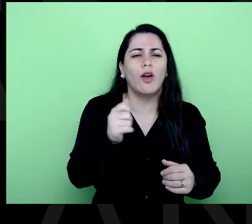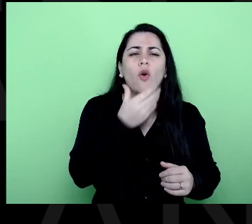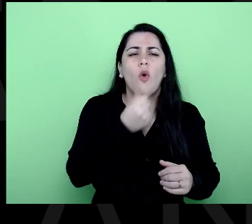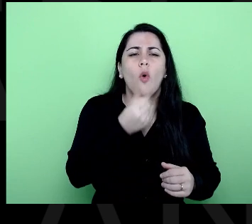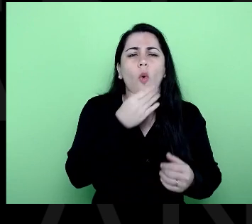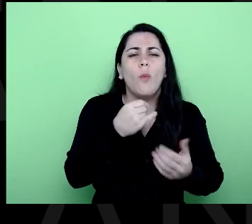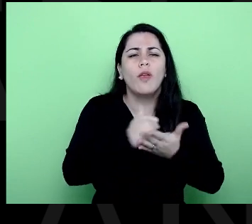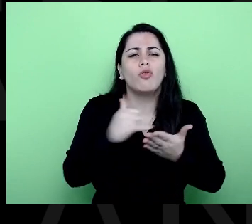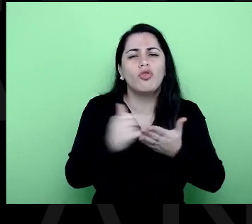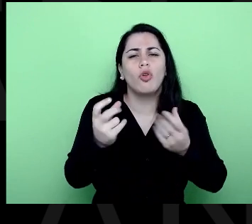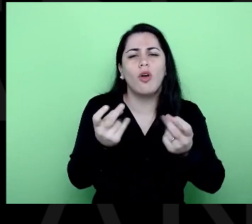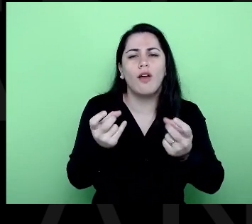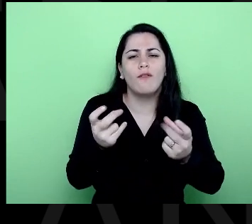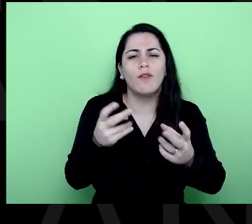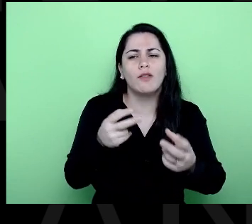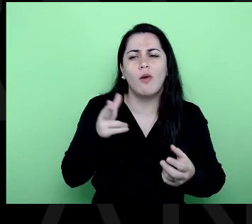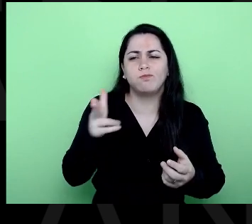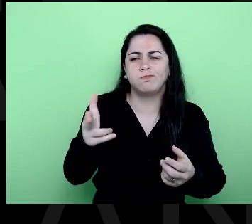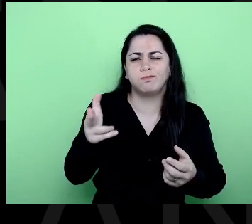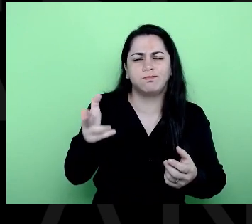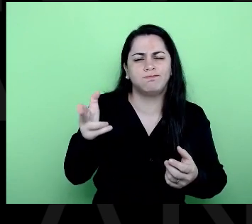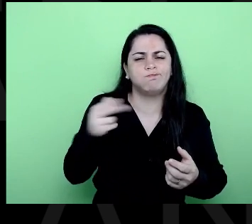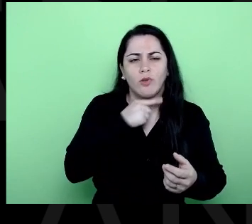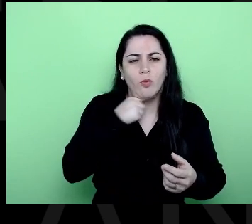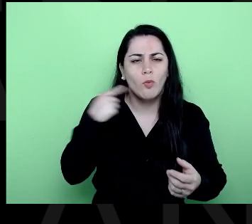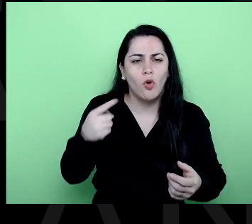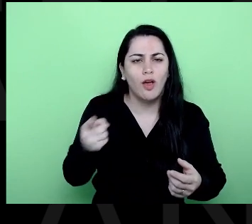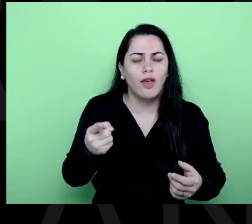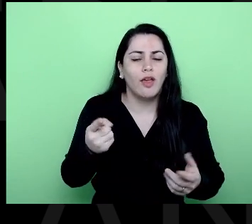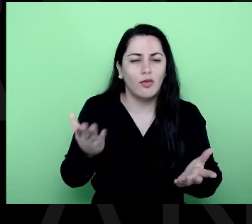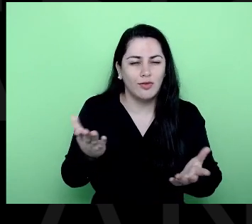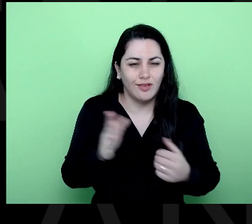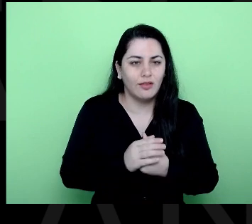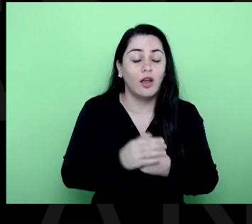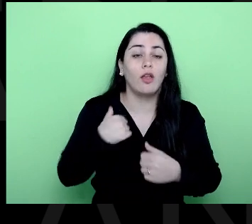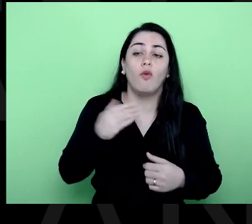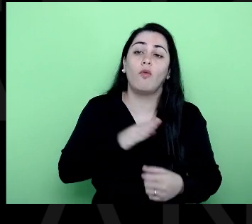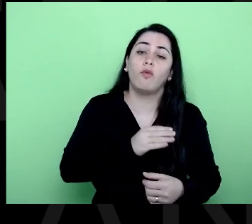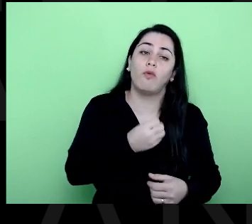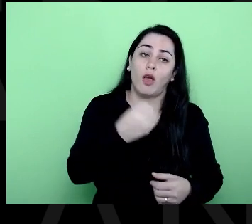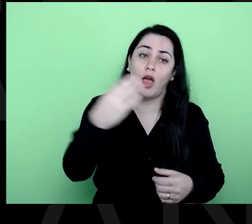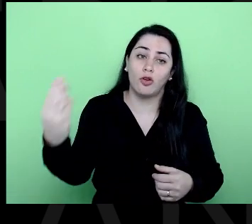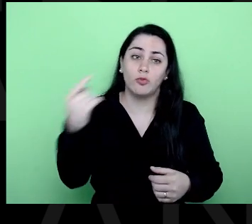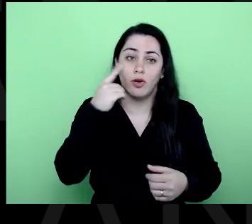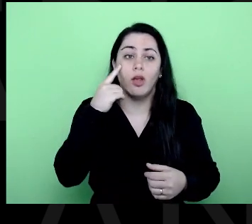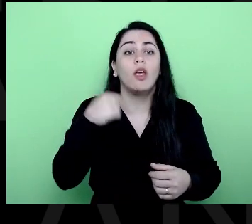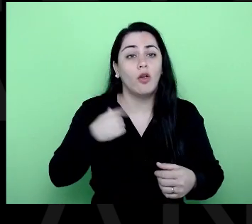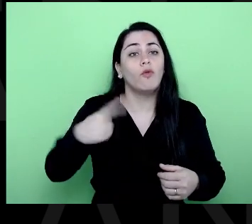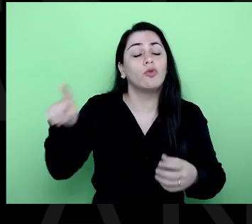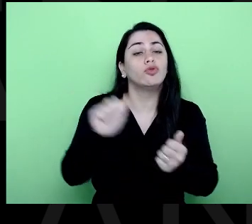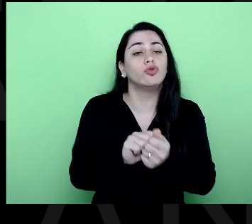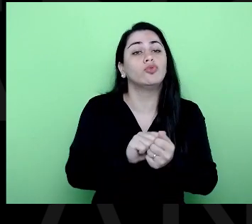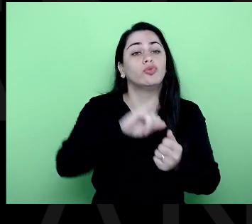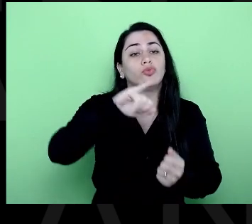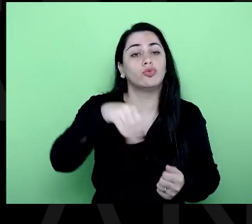se vocês lembram, o traficante lá e tal. E, coincidentemente, eu fui com o João Weiner, que é o